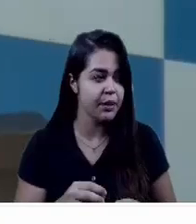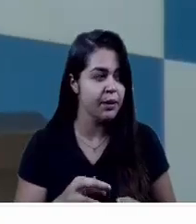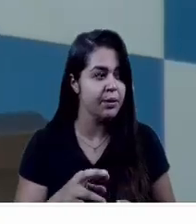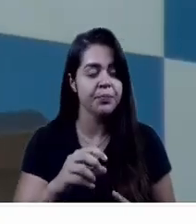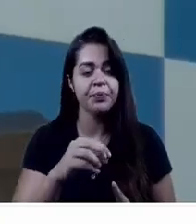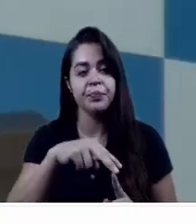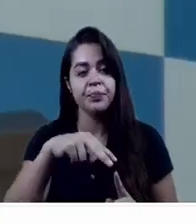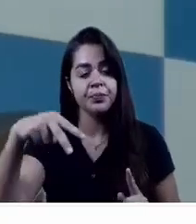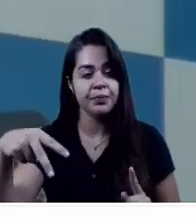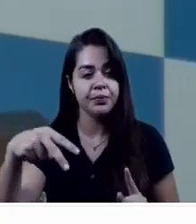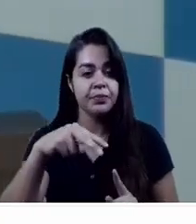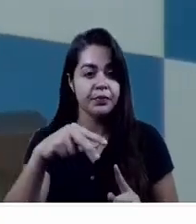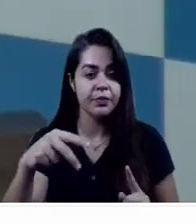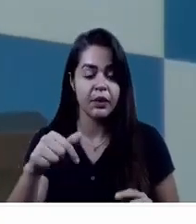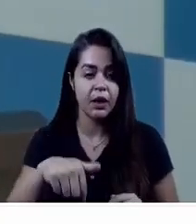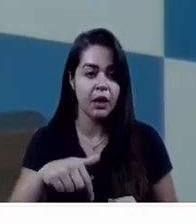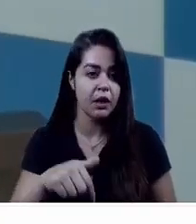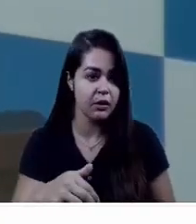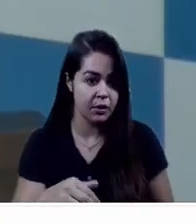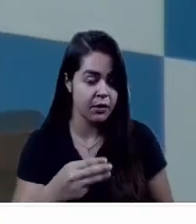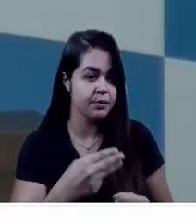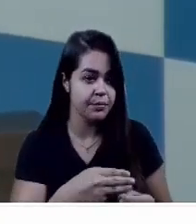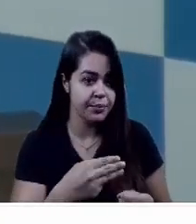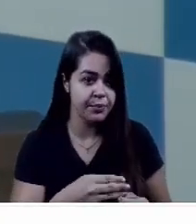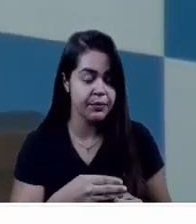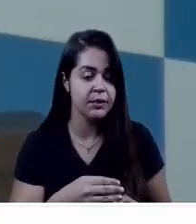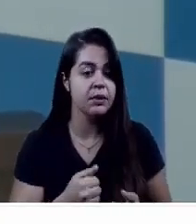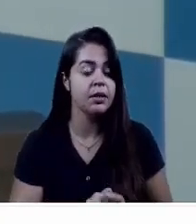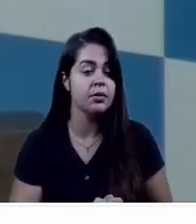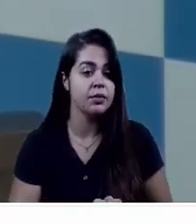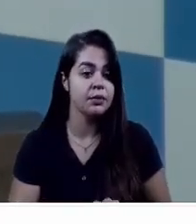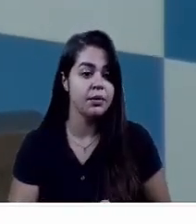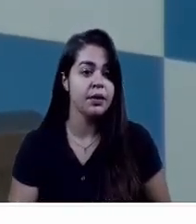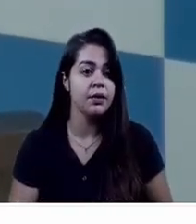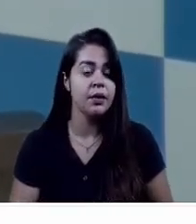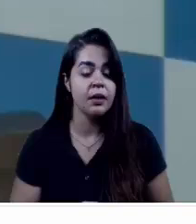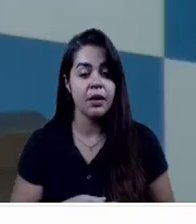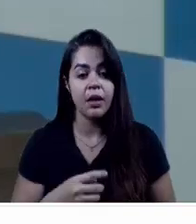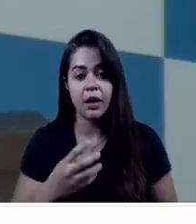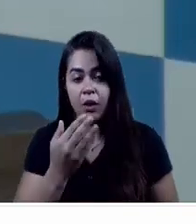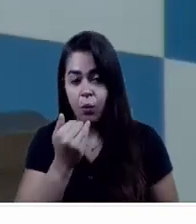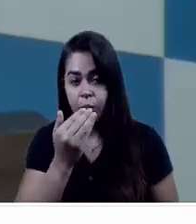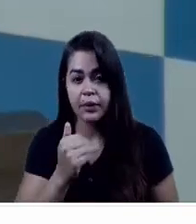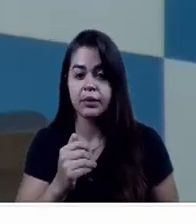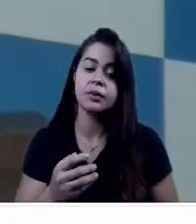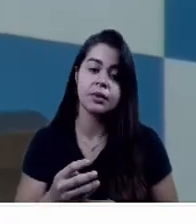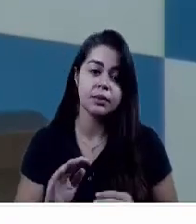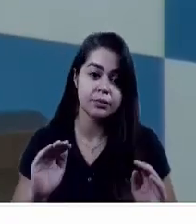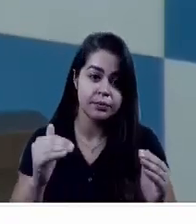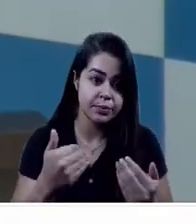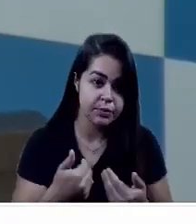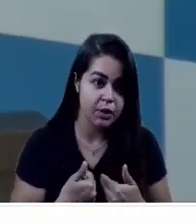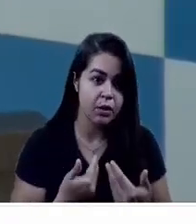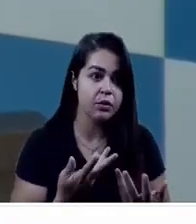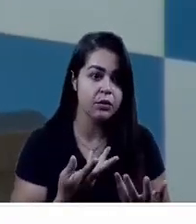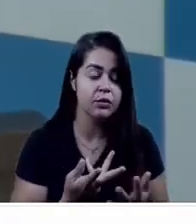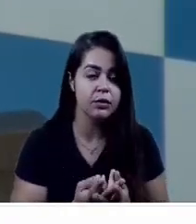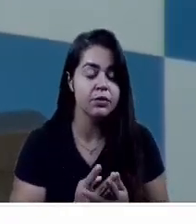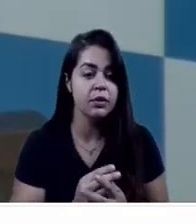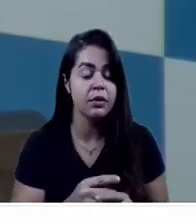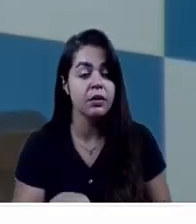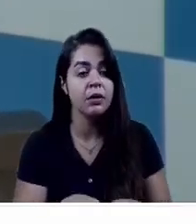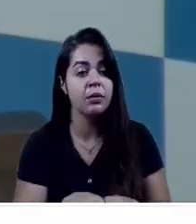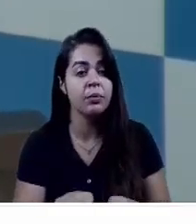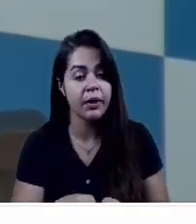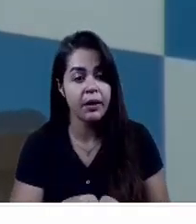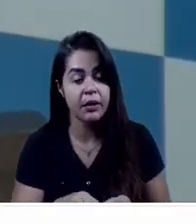da alimentação, né, dessas crianças. Eles fazem uma dieta já cientificamente ali comprovada